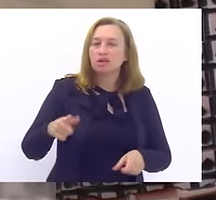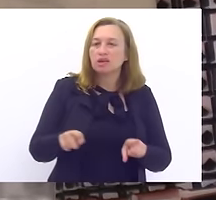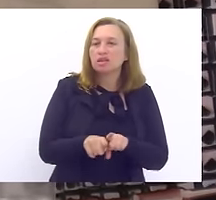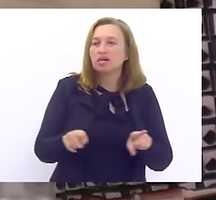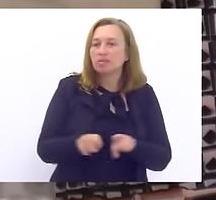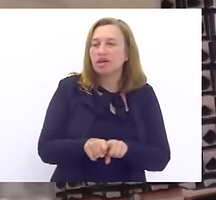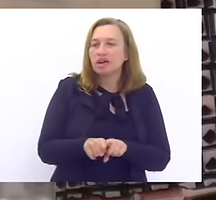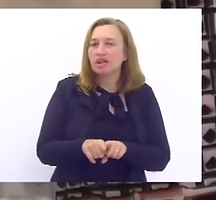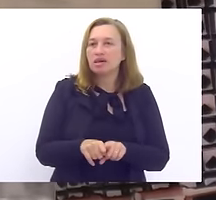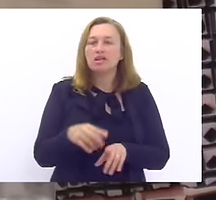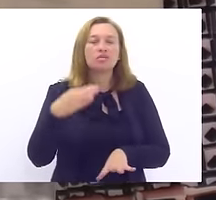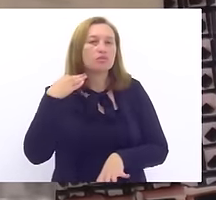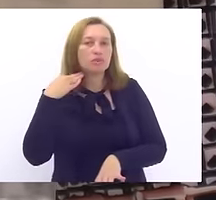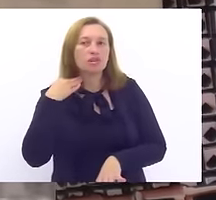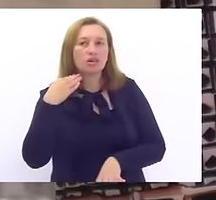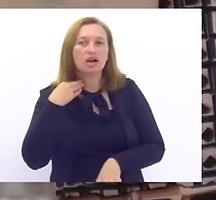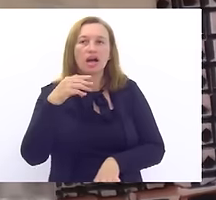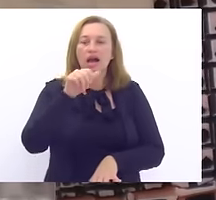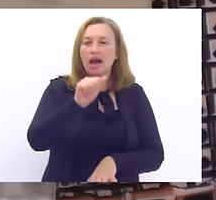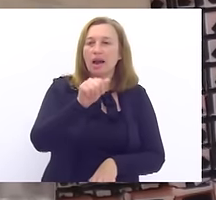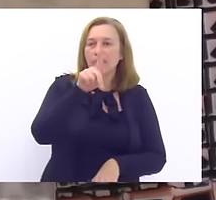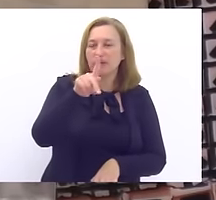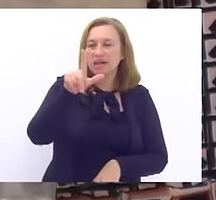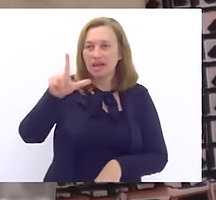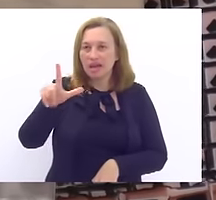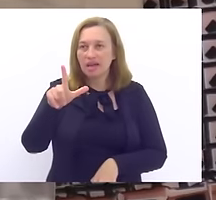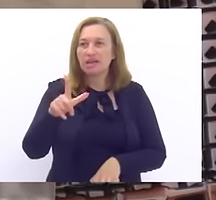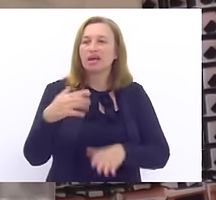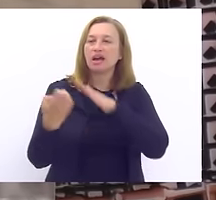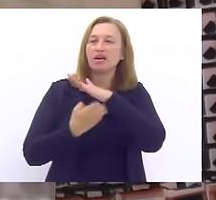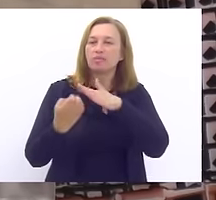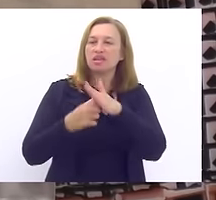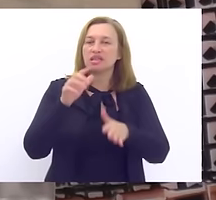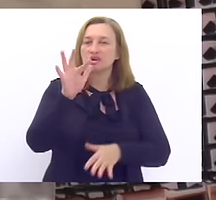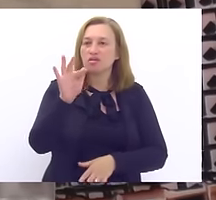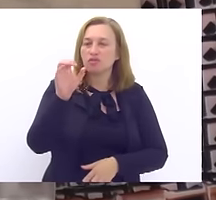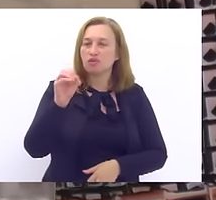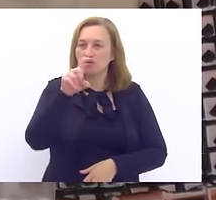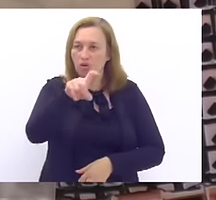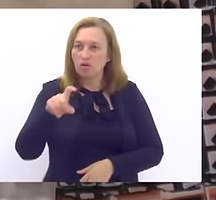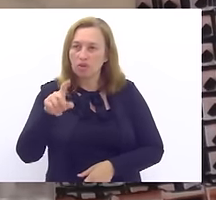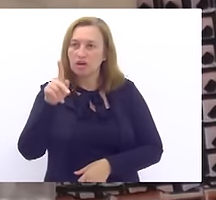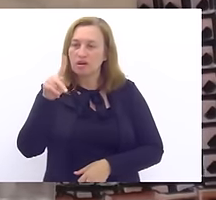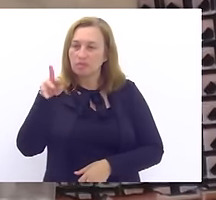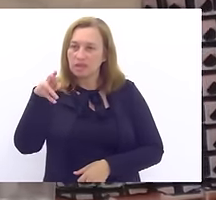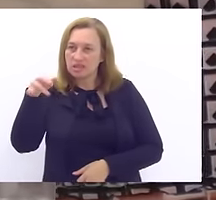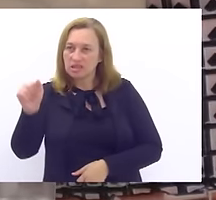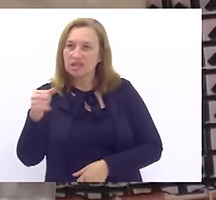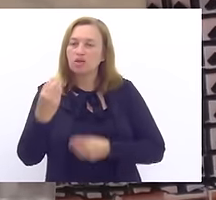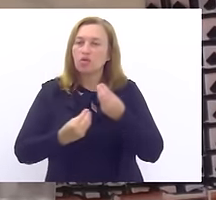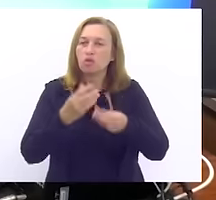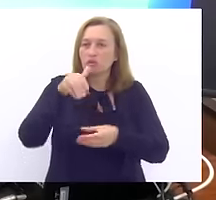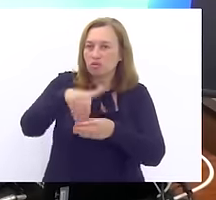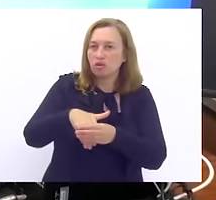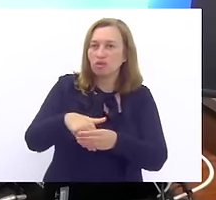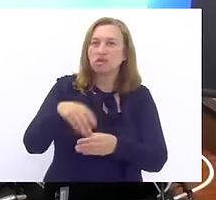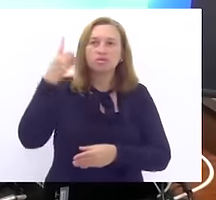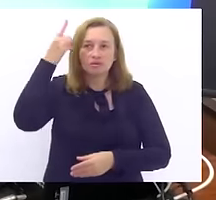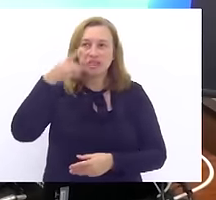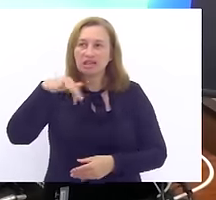da senhora Soraia Brasília Jorge da empresa Focus da senhora Priscila Capistrano como vota Deputado Guilherme